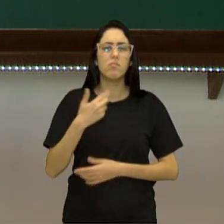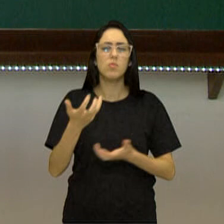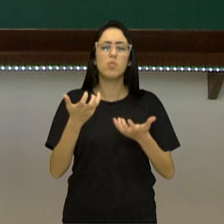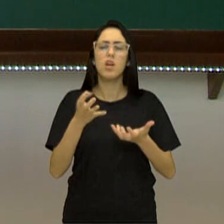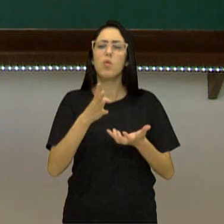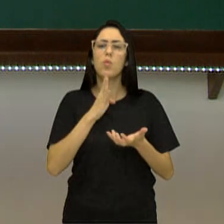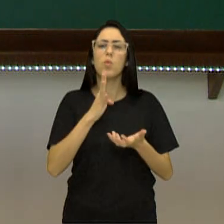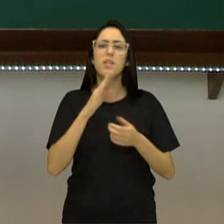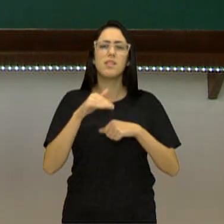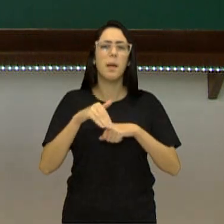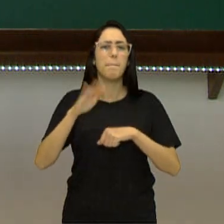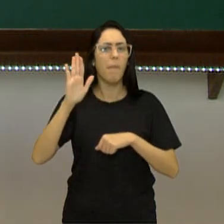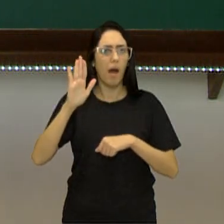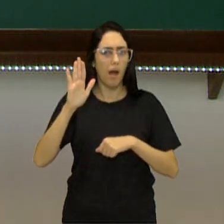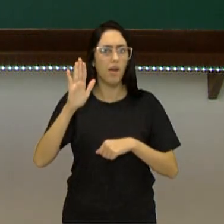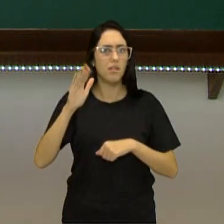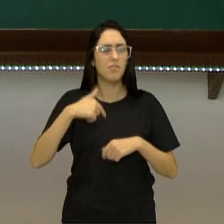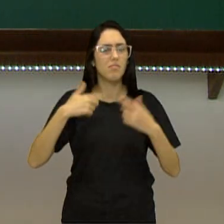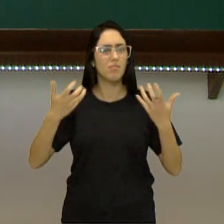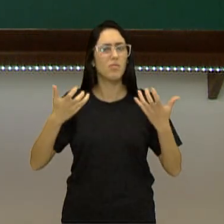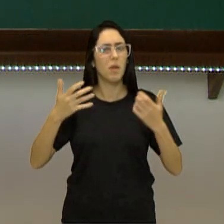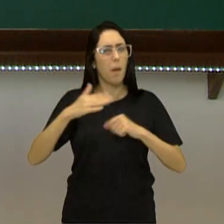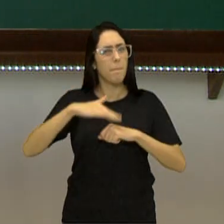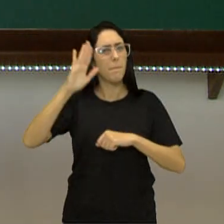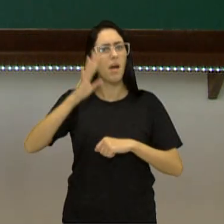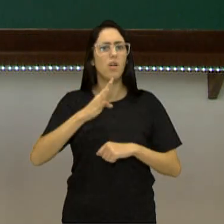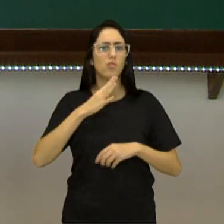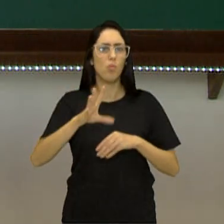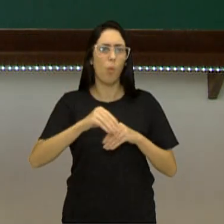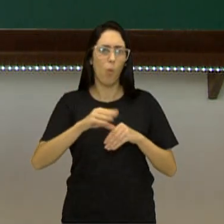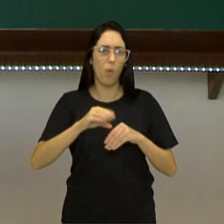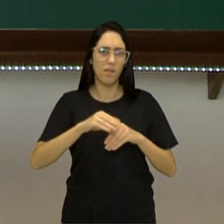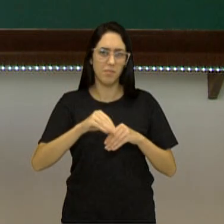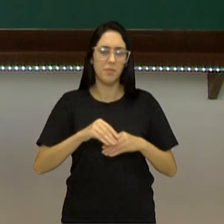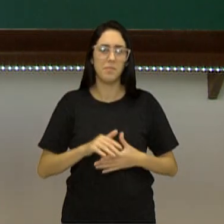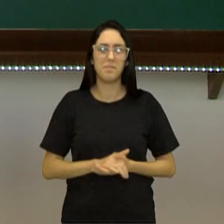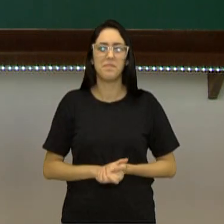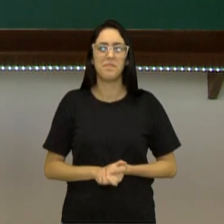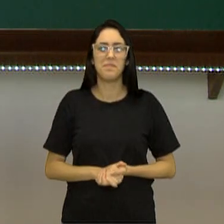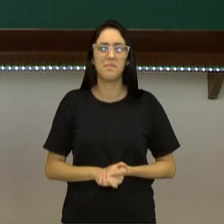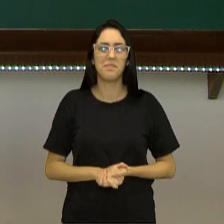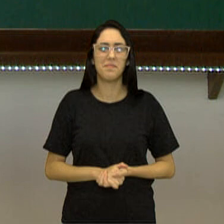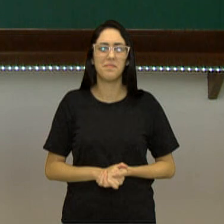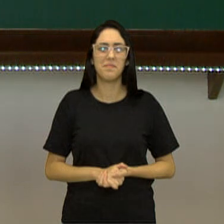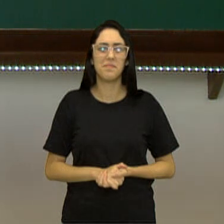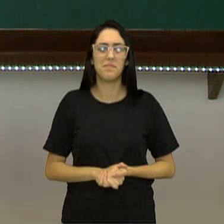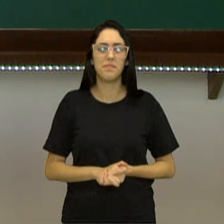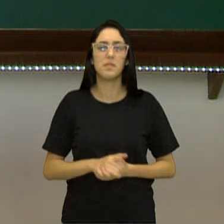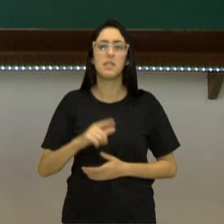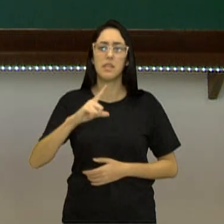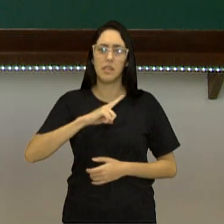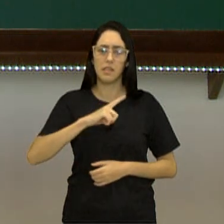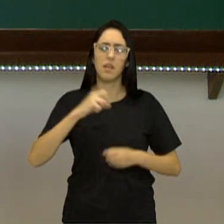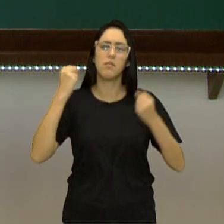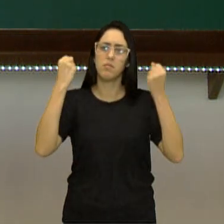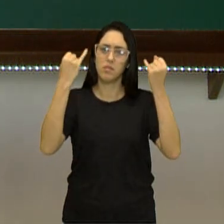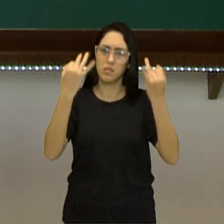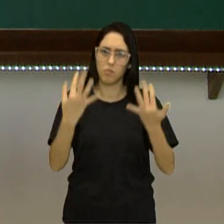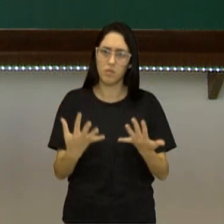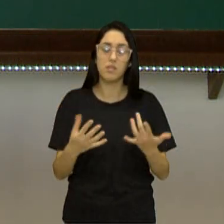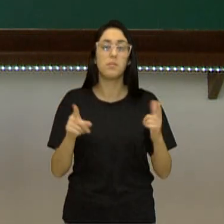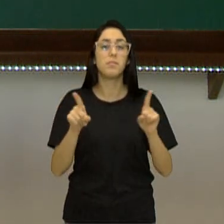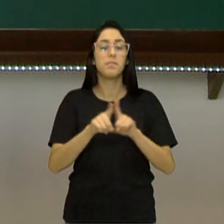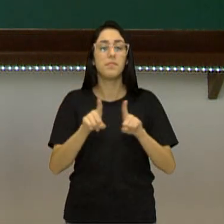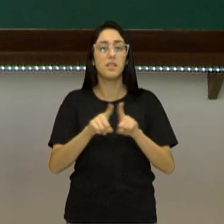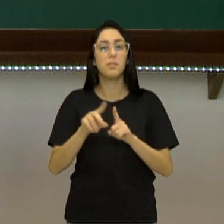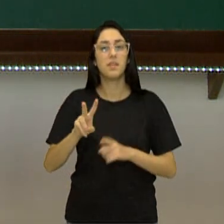partes e eu precise ampliar esse meu conhecimento. Além da exposição, um verbete